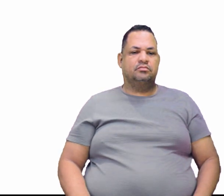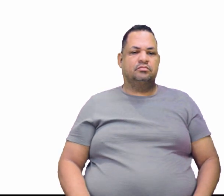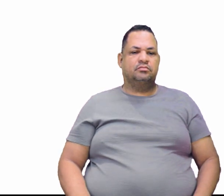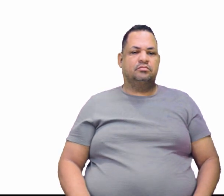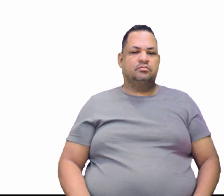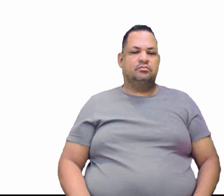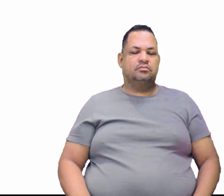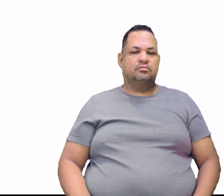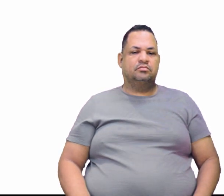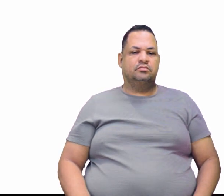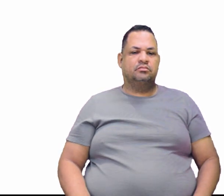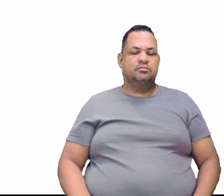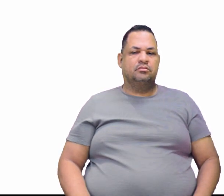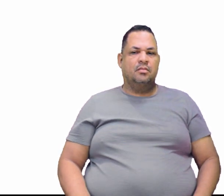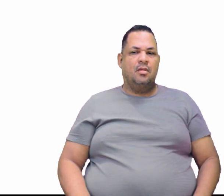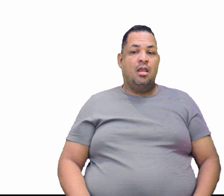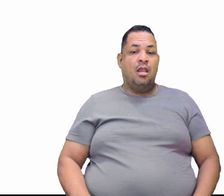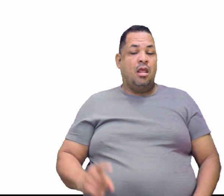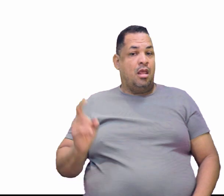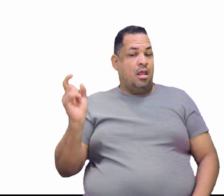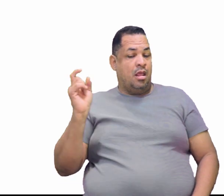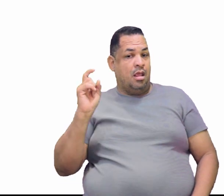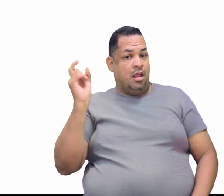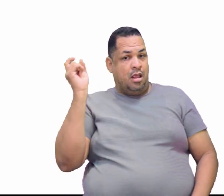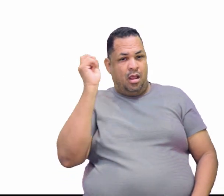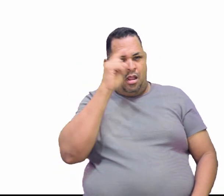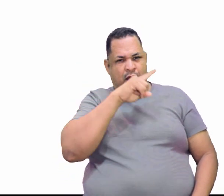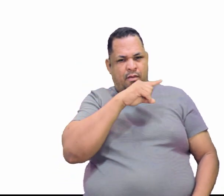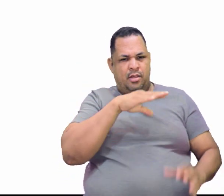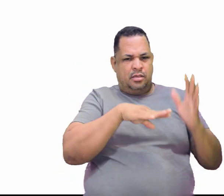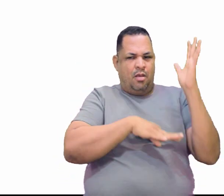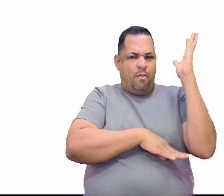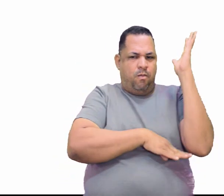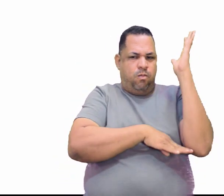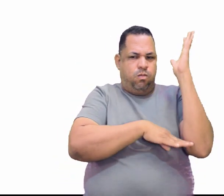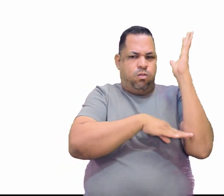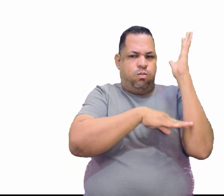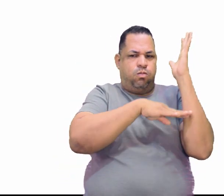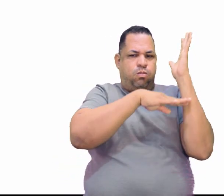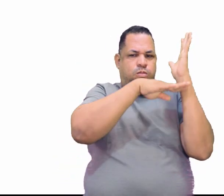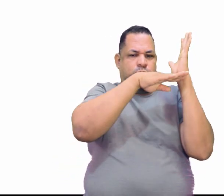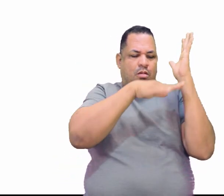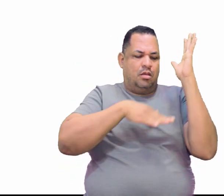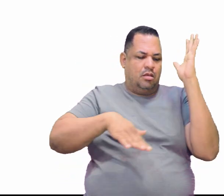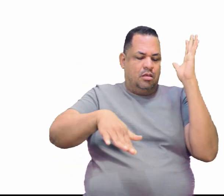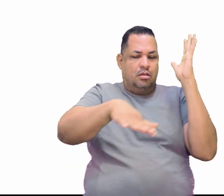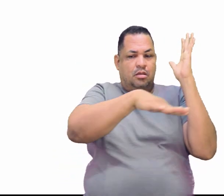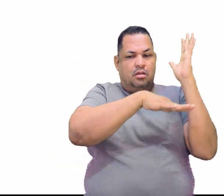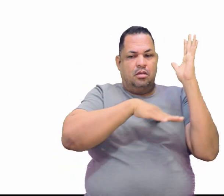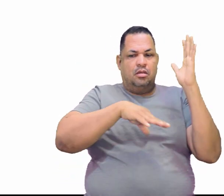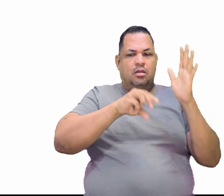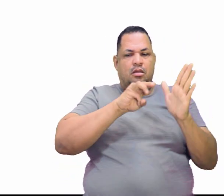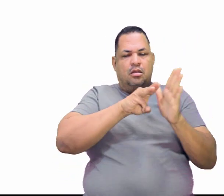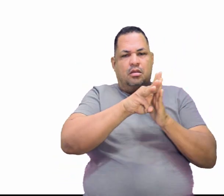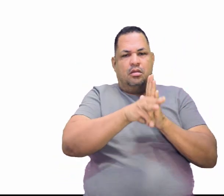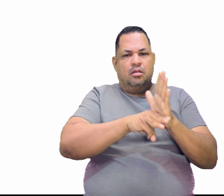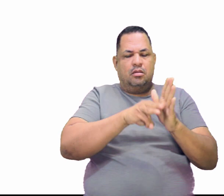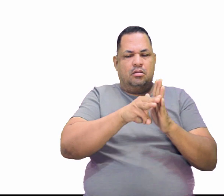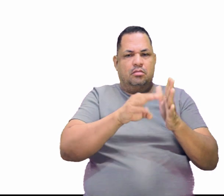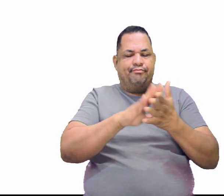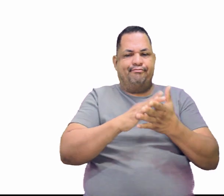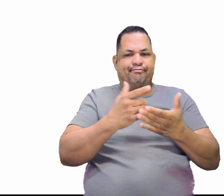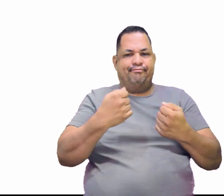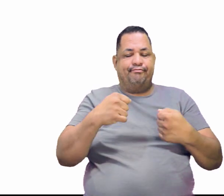é muito inusitado a questão da cheia na região do Madeira. Você